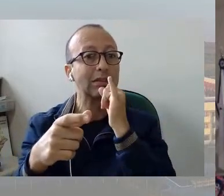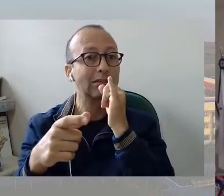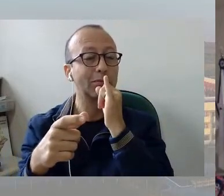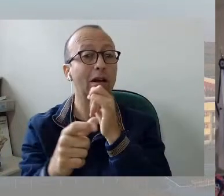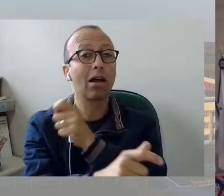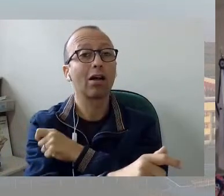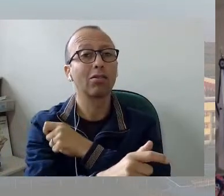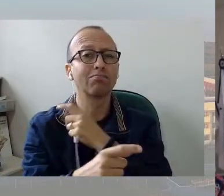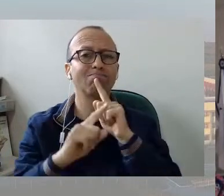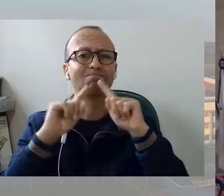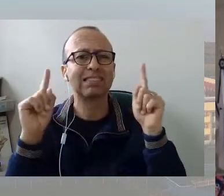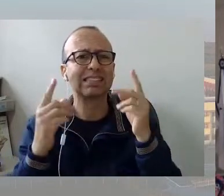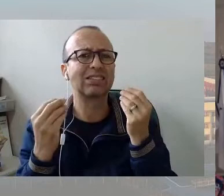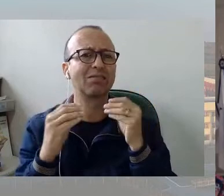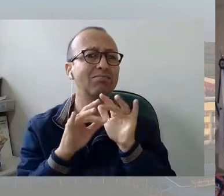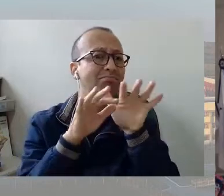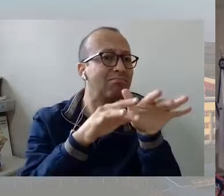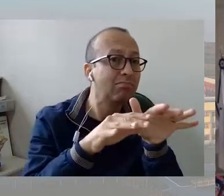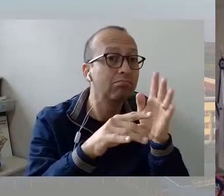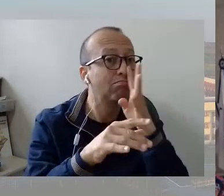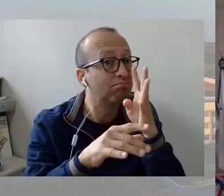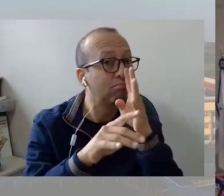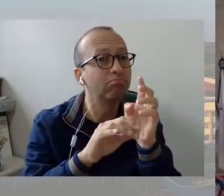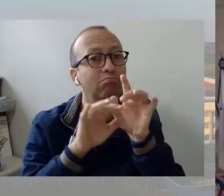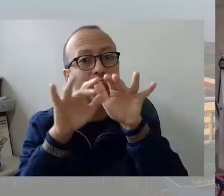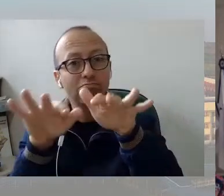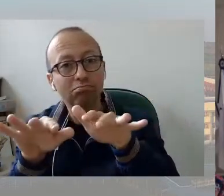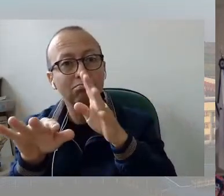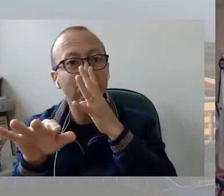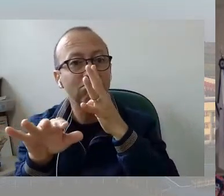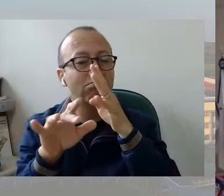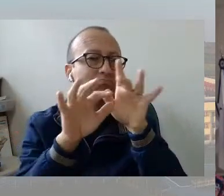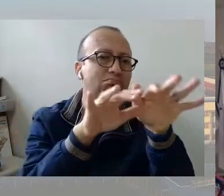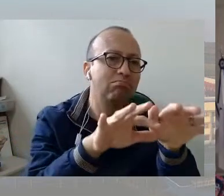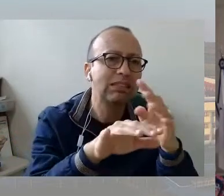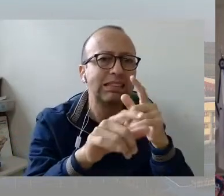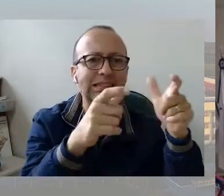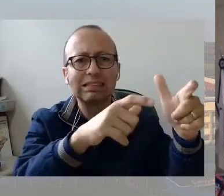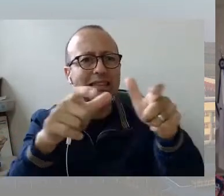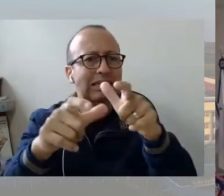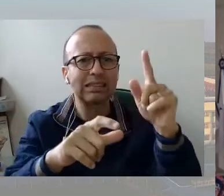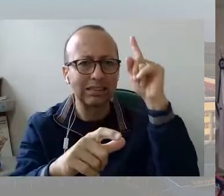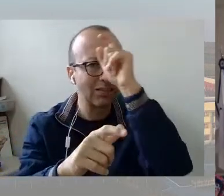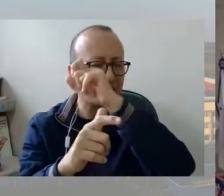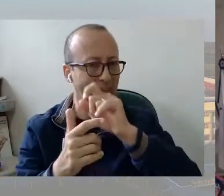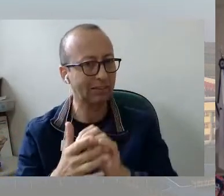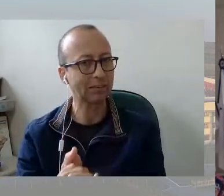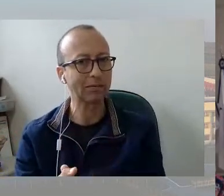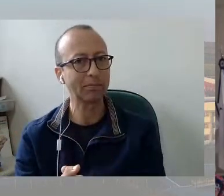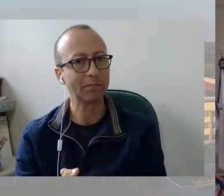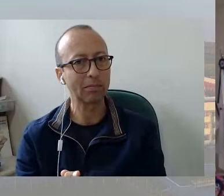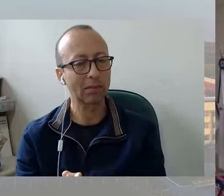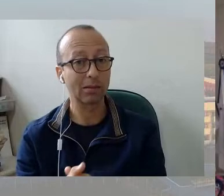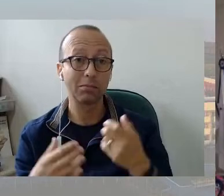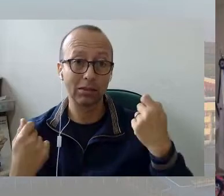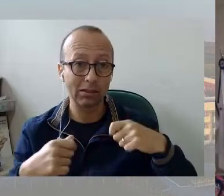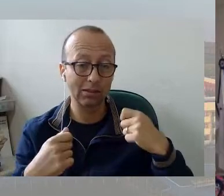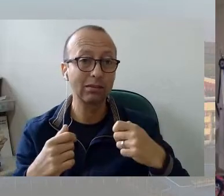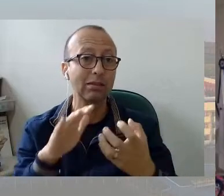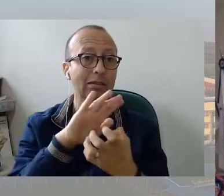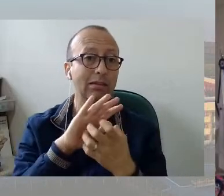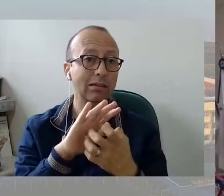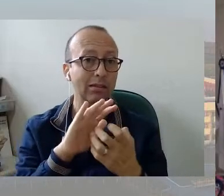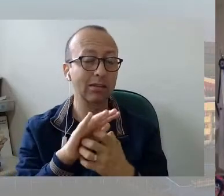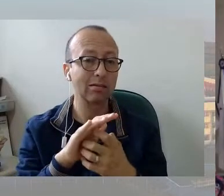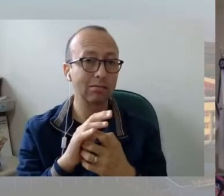se mobilizar. Então, espero que os campi que estão se candidatando agora, esse debate tenha sido feito